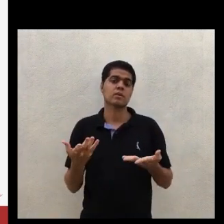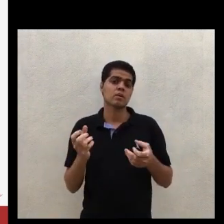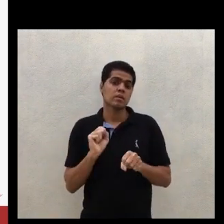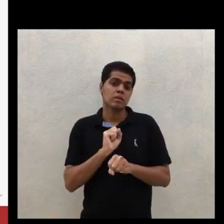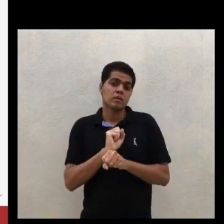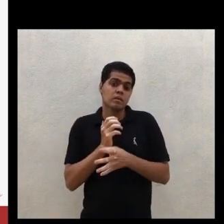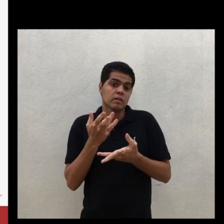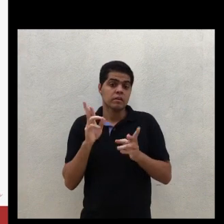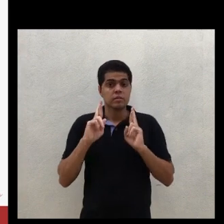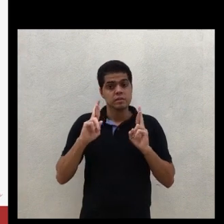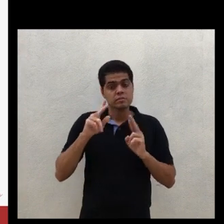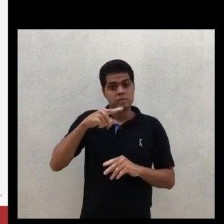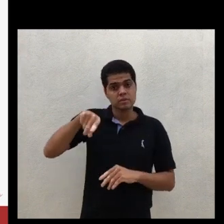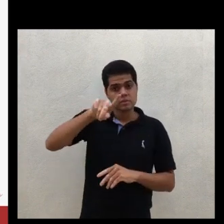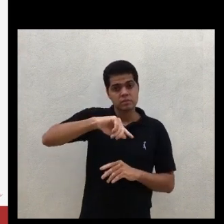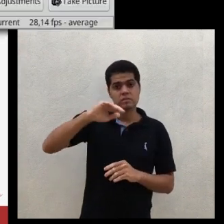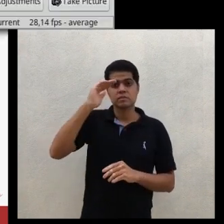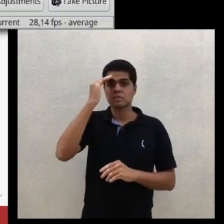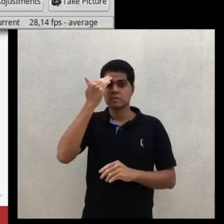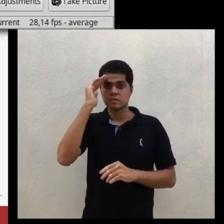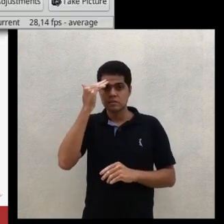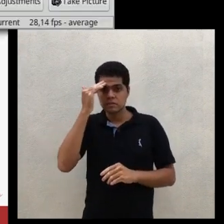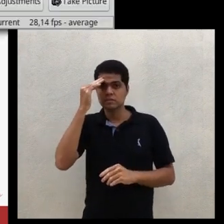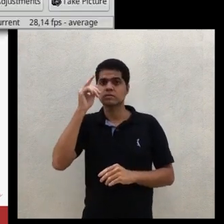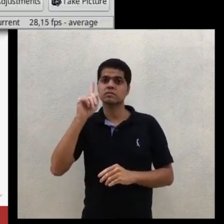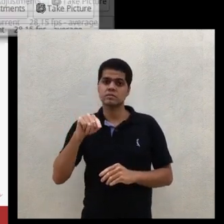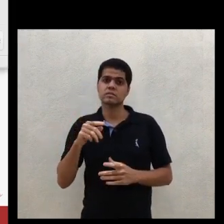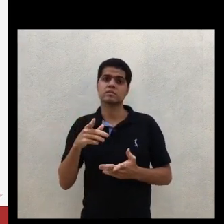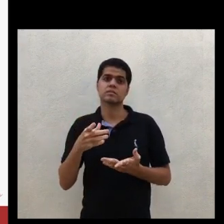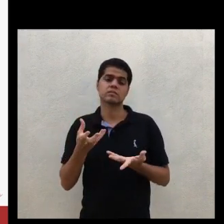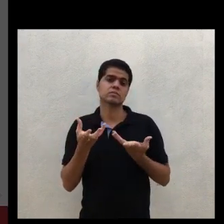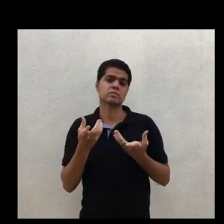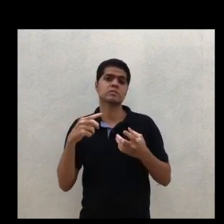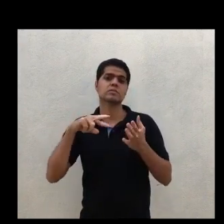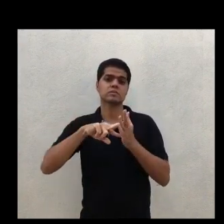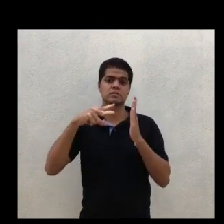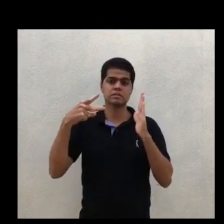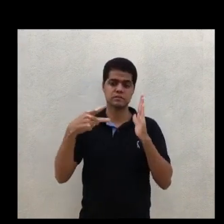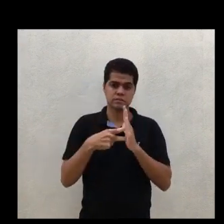Bom, eu espero que vocês tenham entendido, né, o que é aí